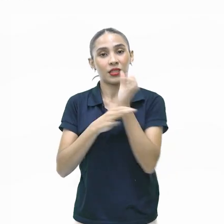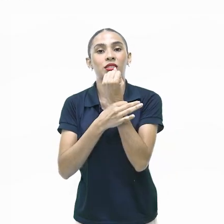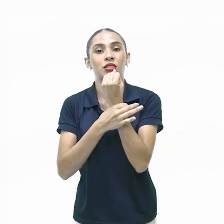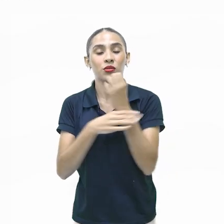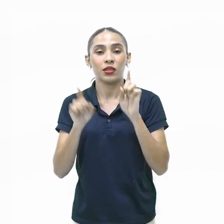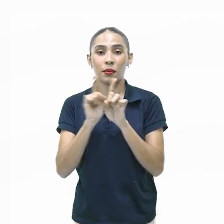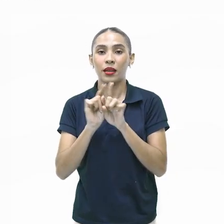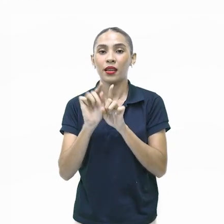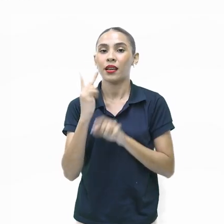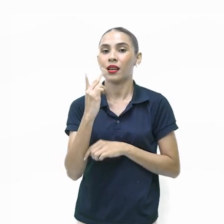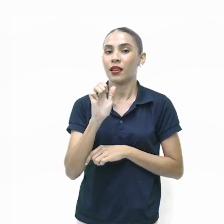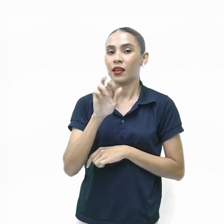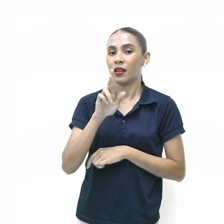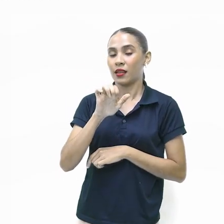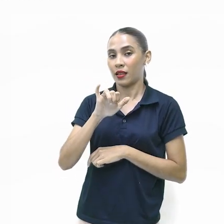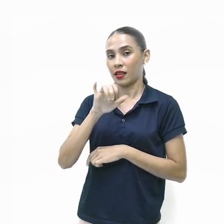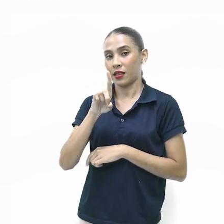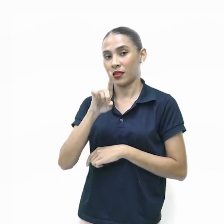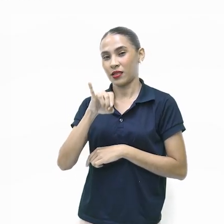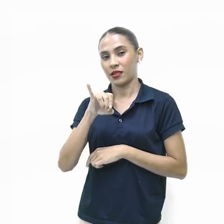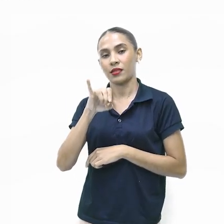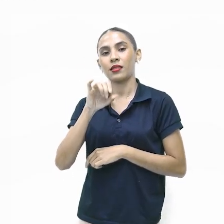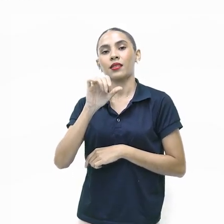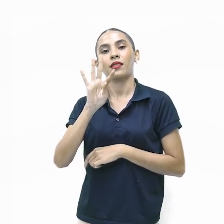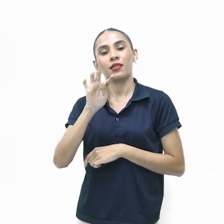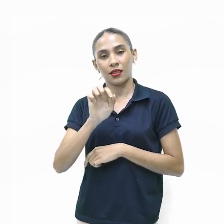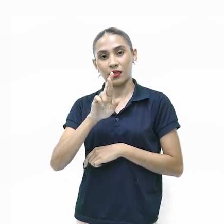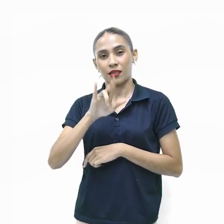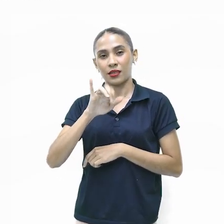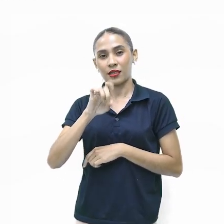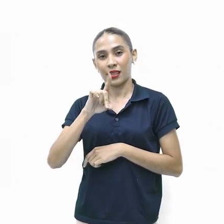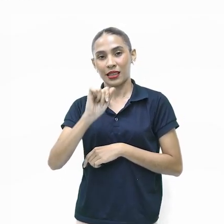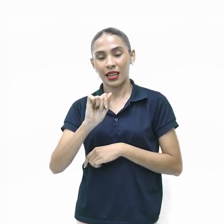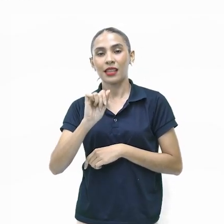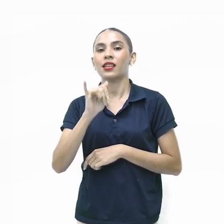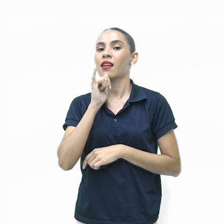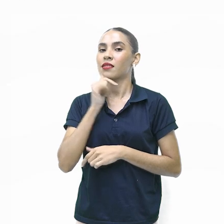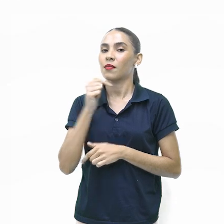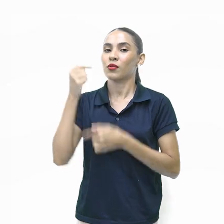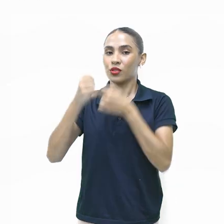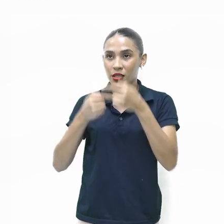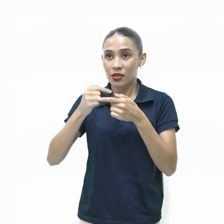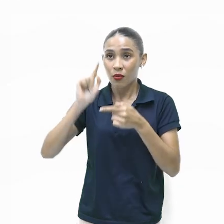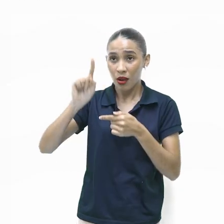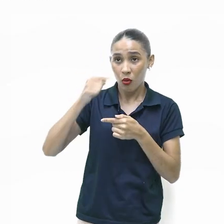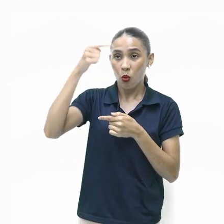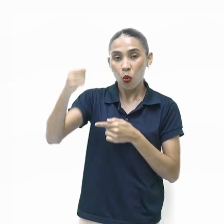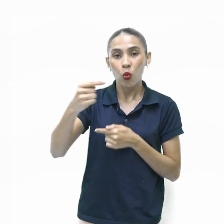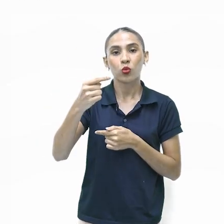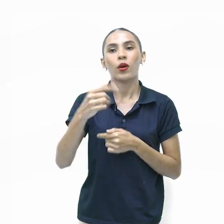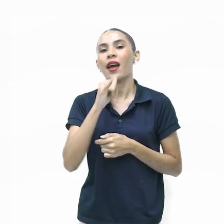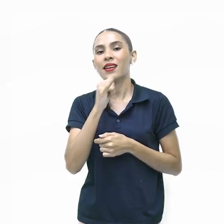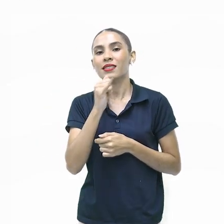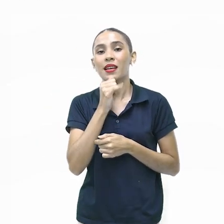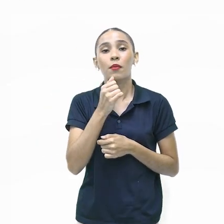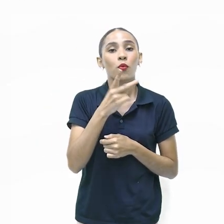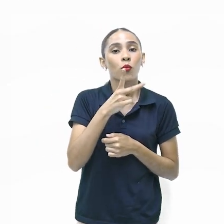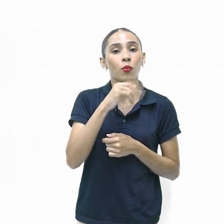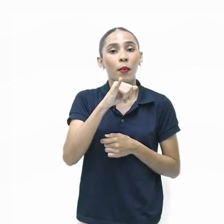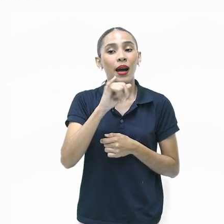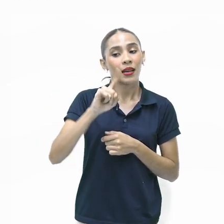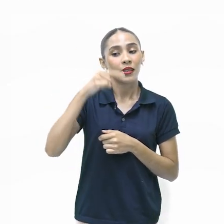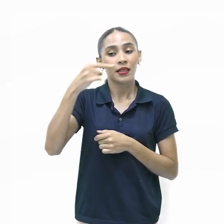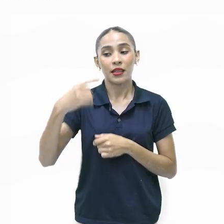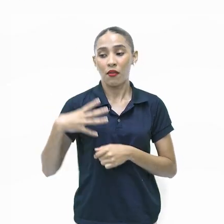que garantiam a hereditariedade. Hereditariedade é quando passa de uma geração para outra, de pai para